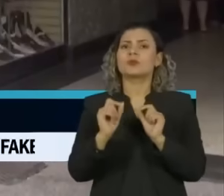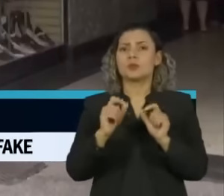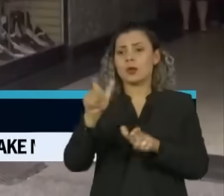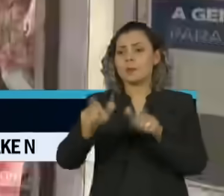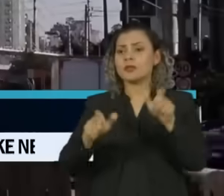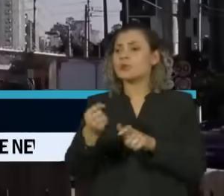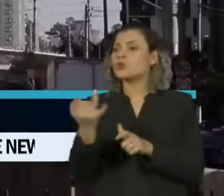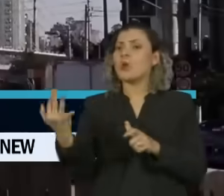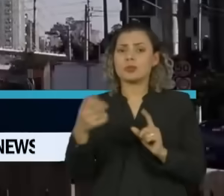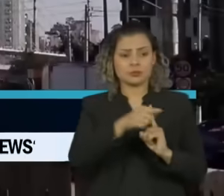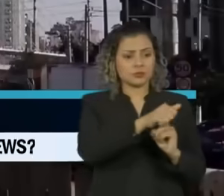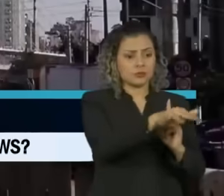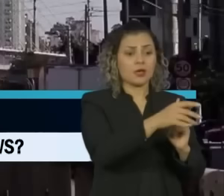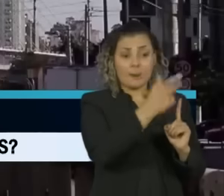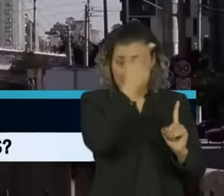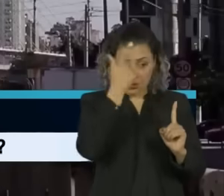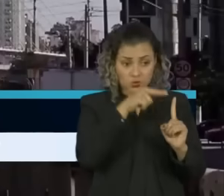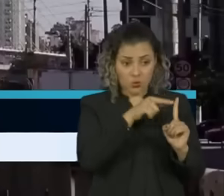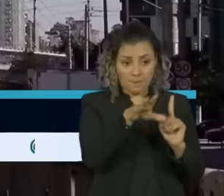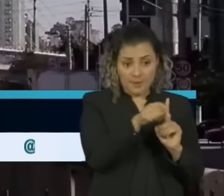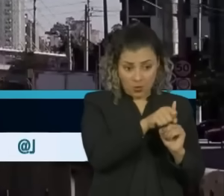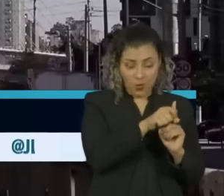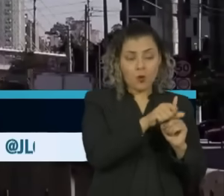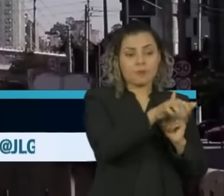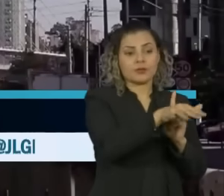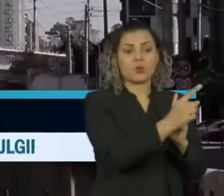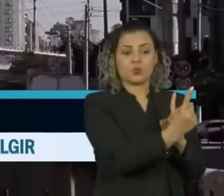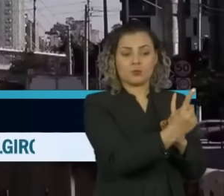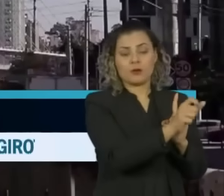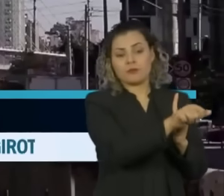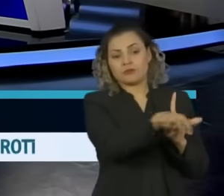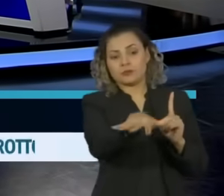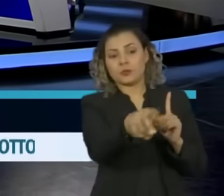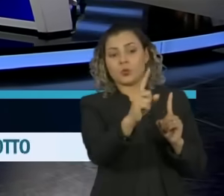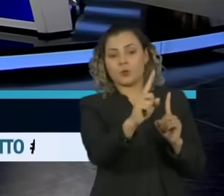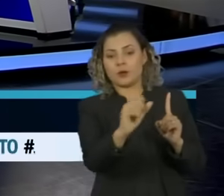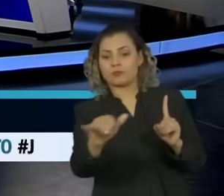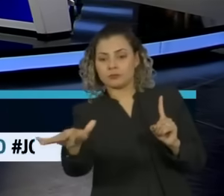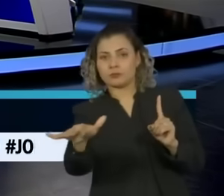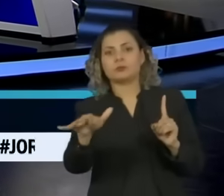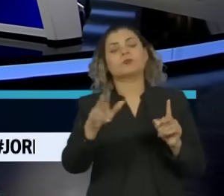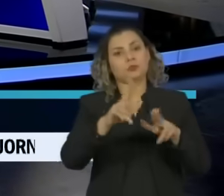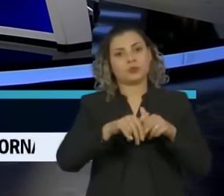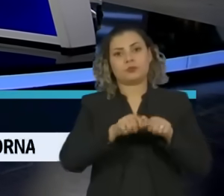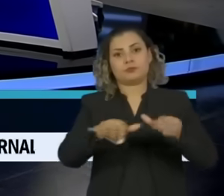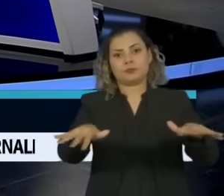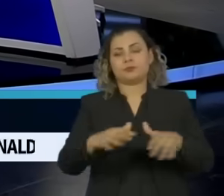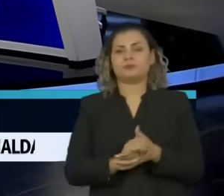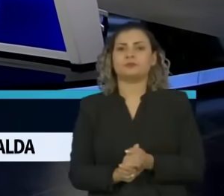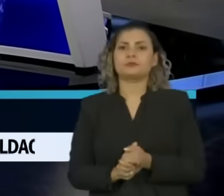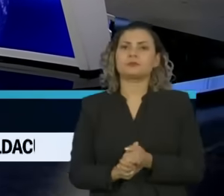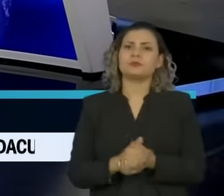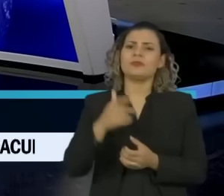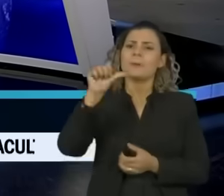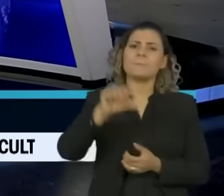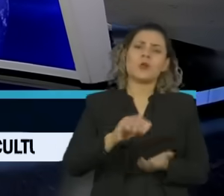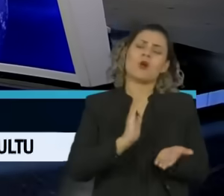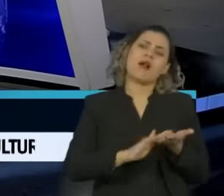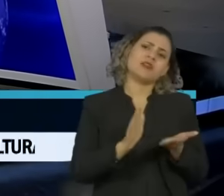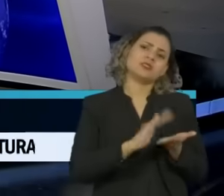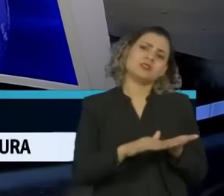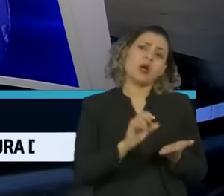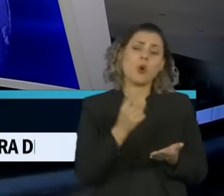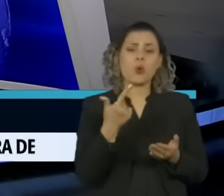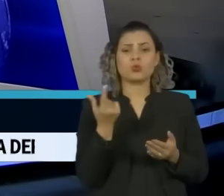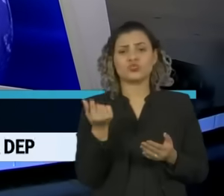pessoas, em média, cada contaminado pelo coronavírus transmite a doença. Pondé, o que é pior, gastar ou ter o